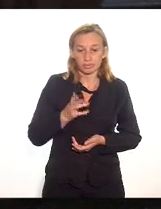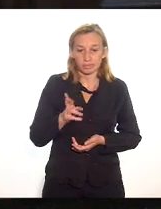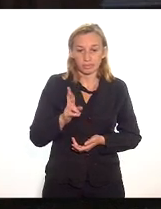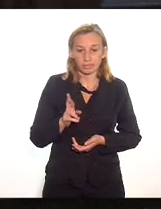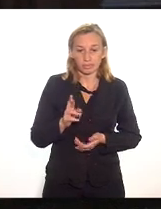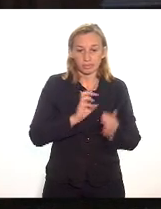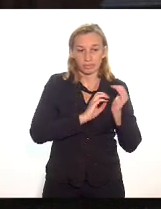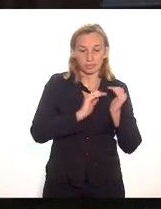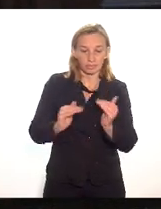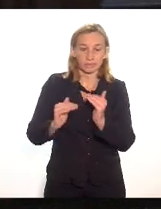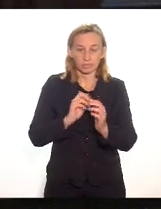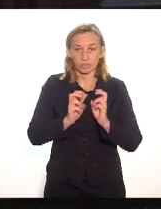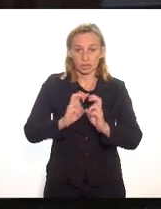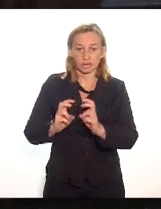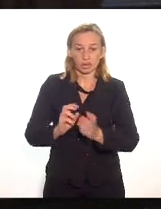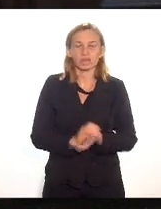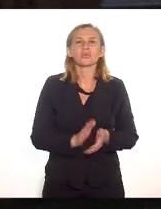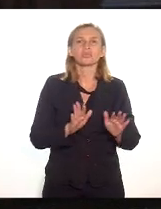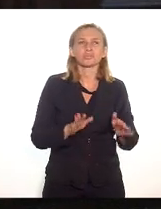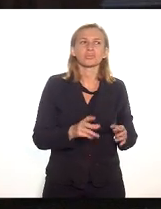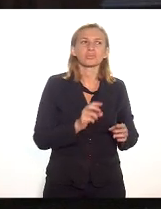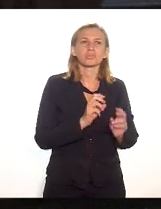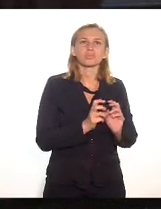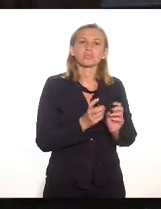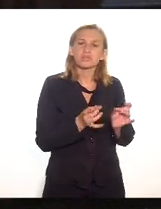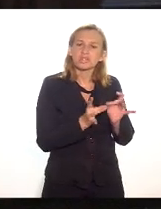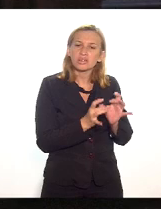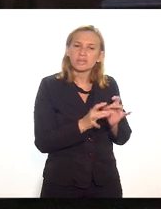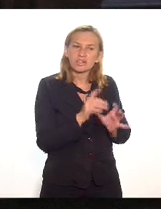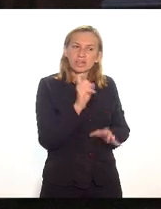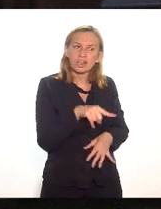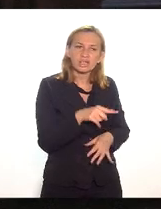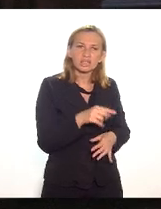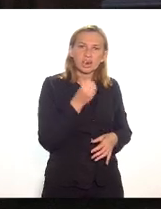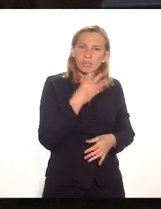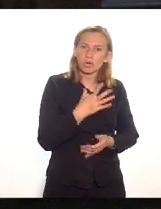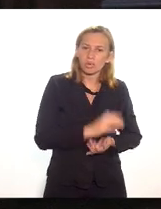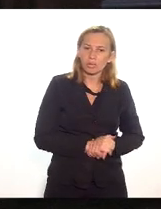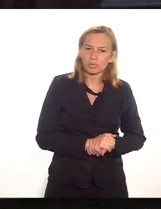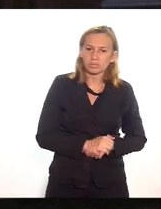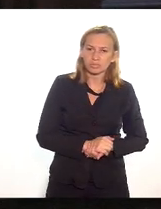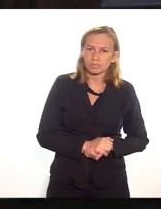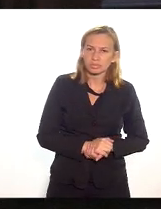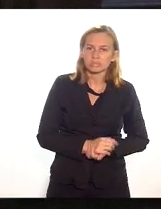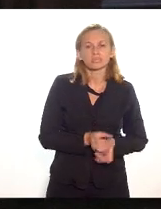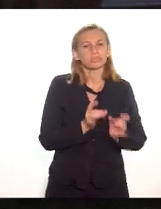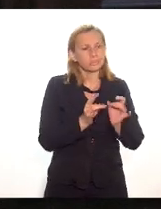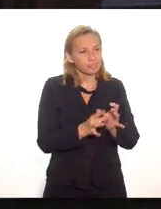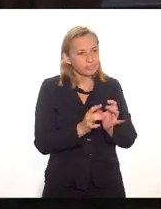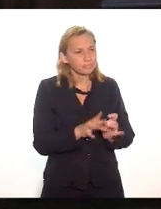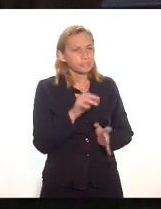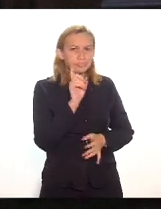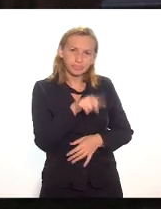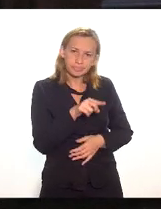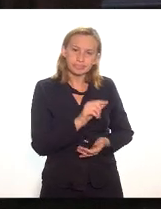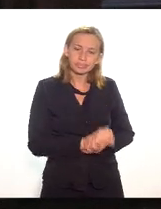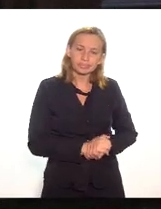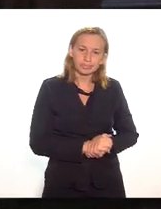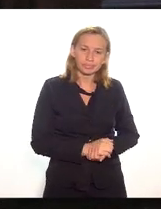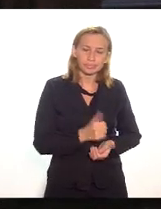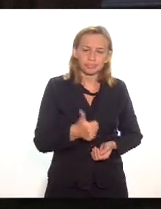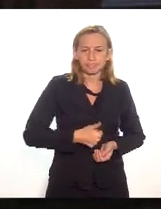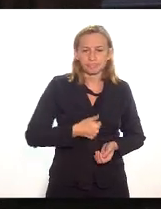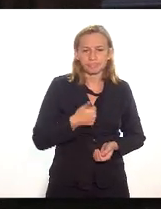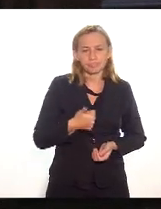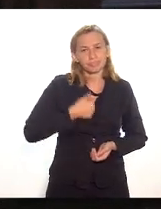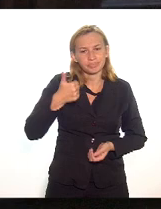trem. Então, que privatização é essa que dá certo? Que privatização é essa que melhora o serviço